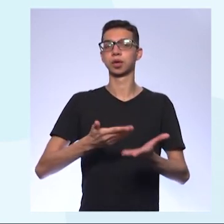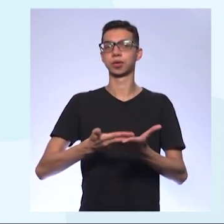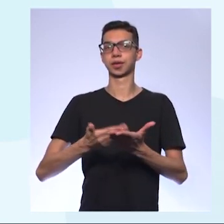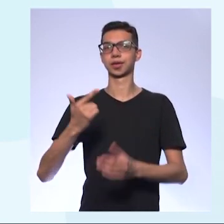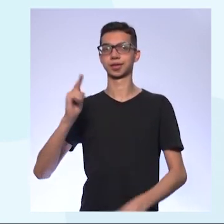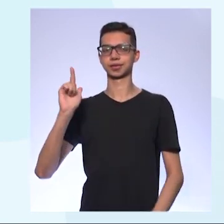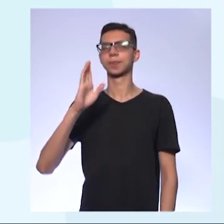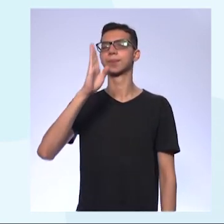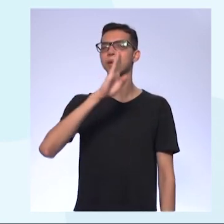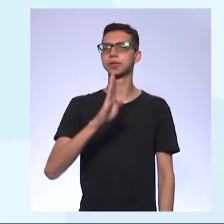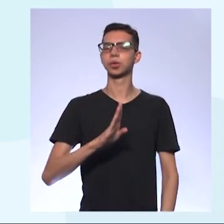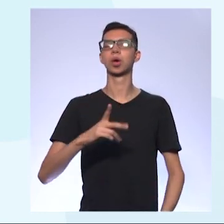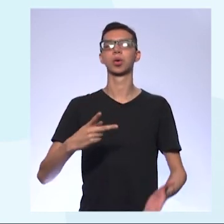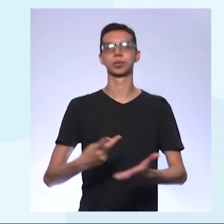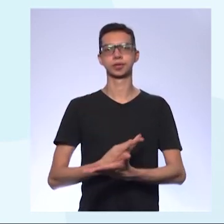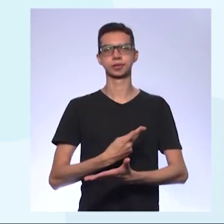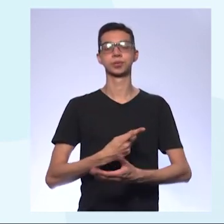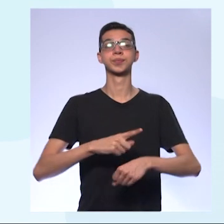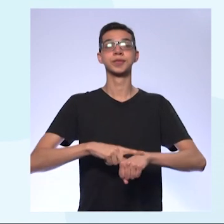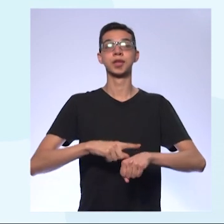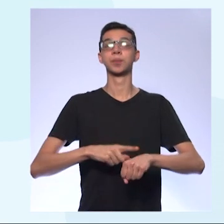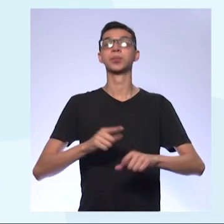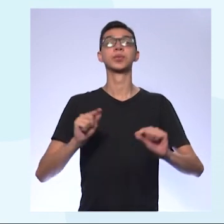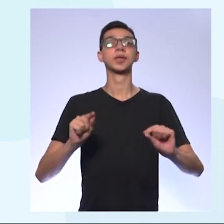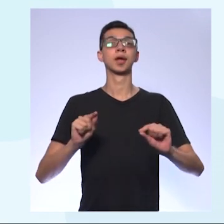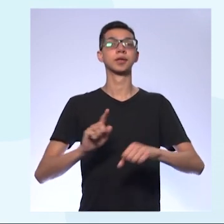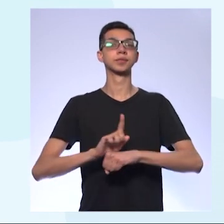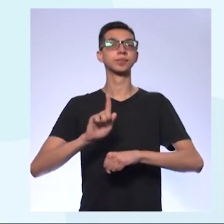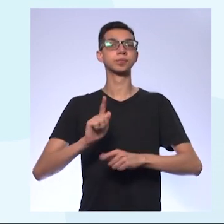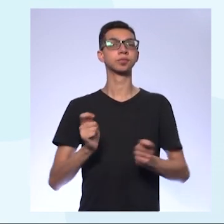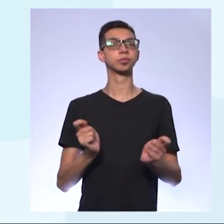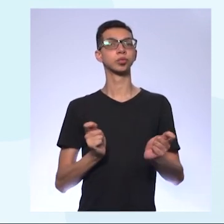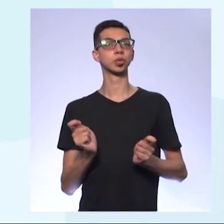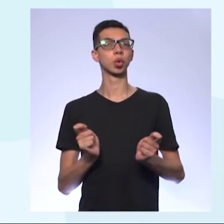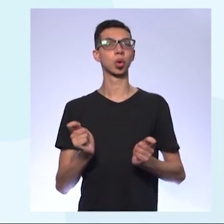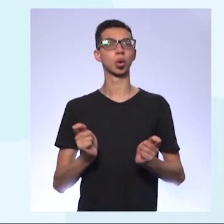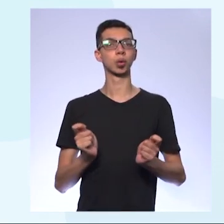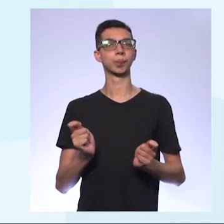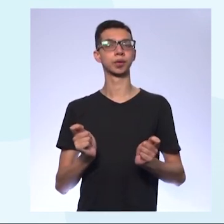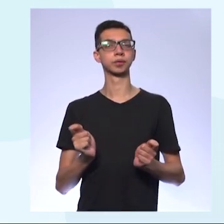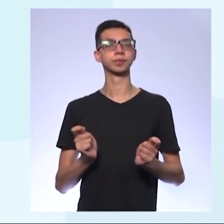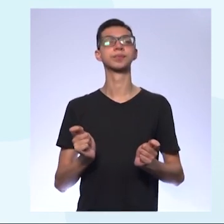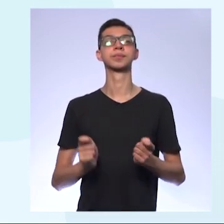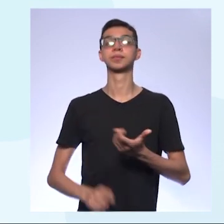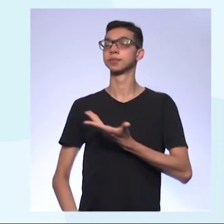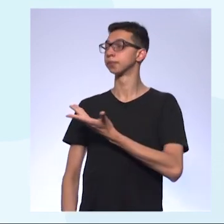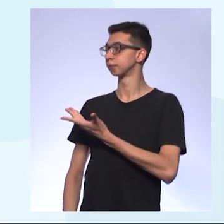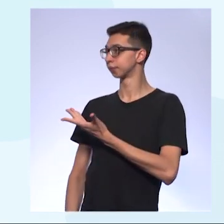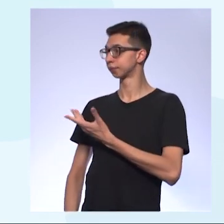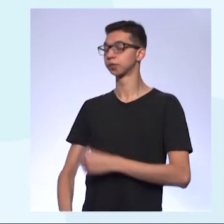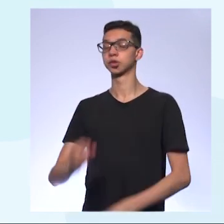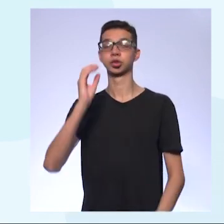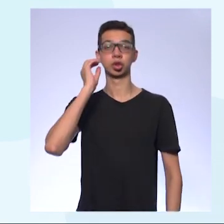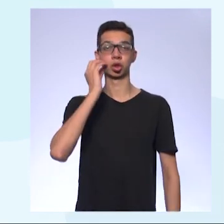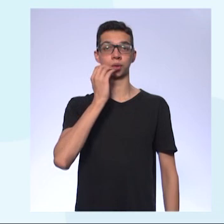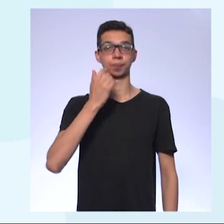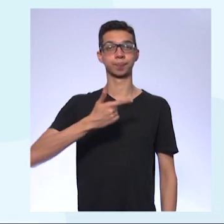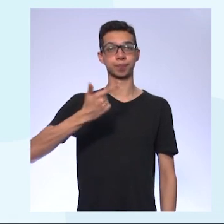antecedentes deste período. Na tela, vamos lá? Então, nós temos aí um primeiro momento, onde o segundo